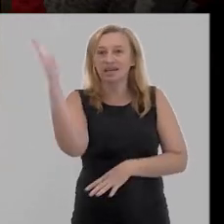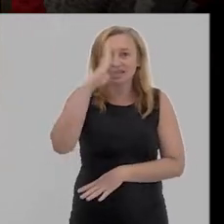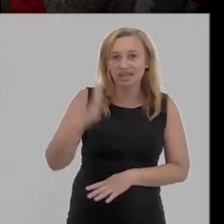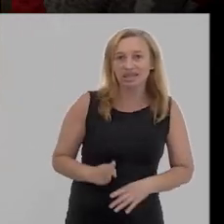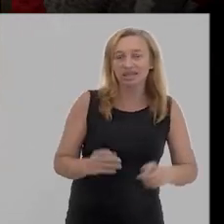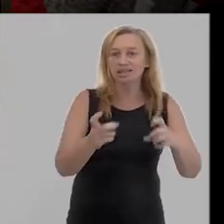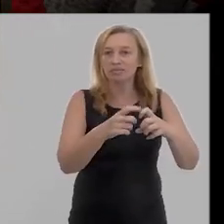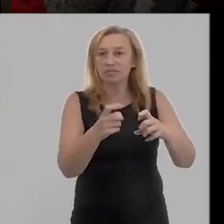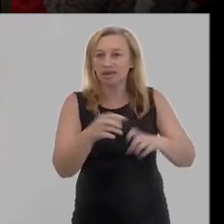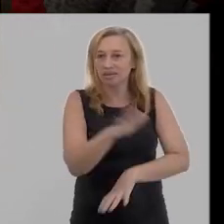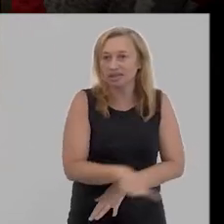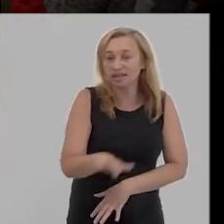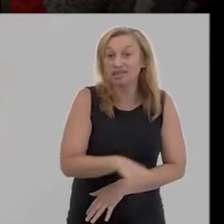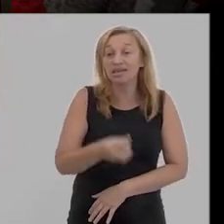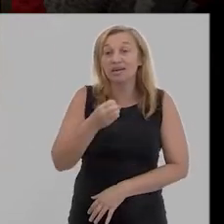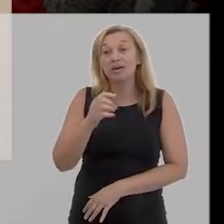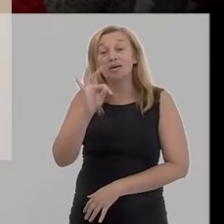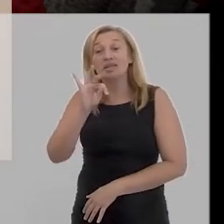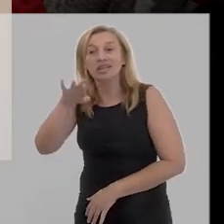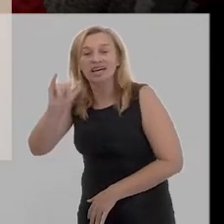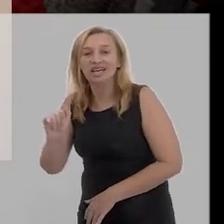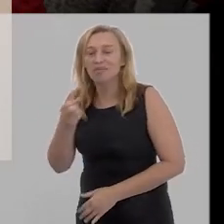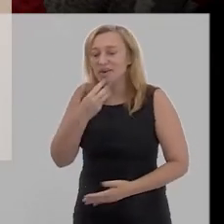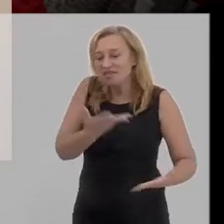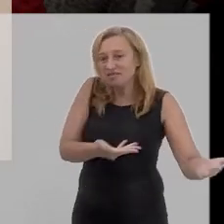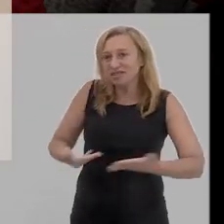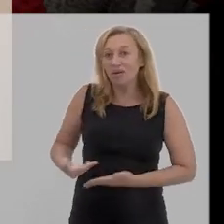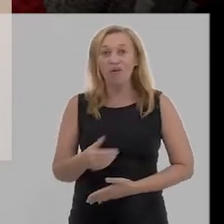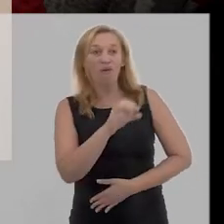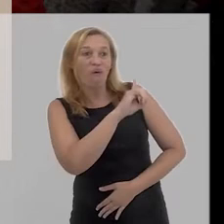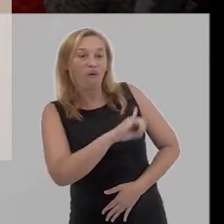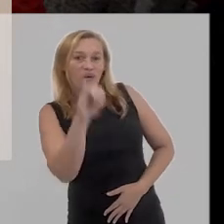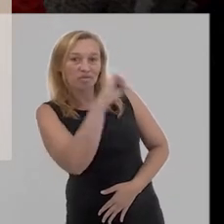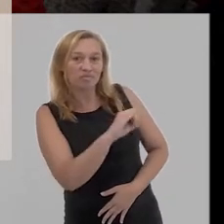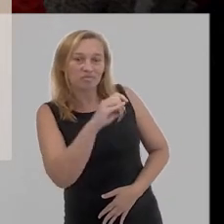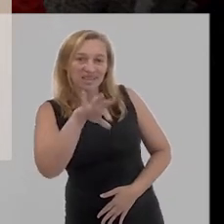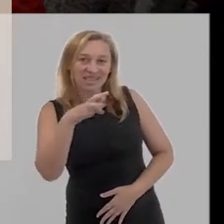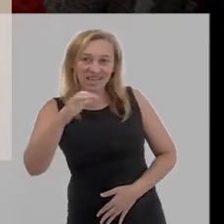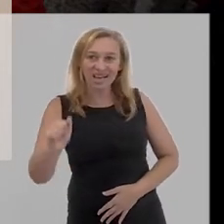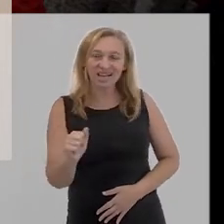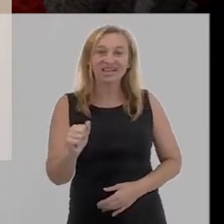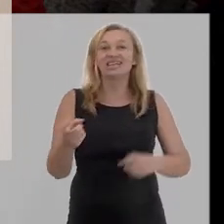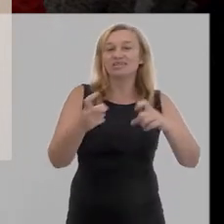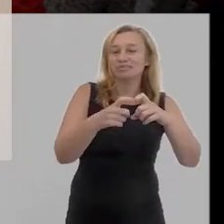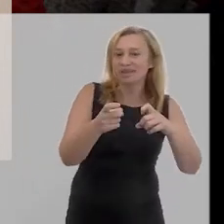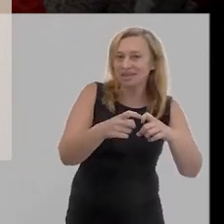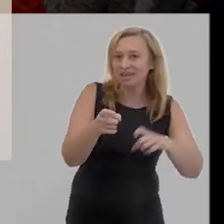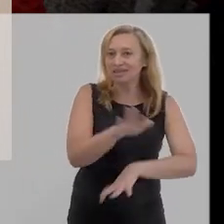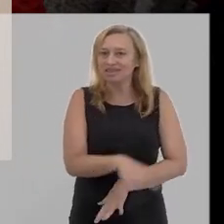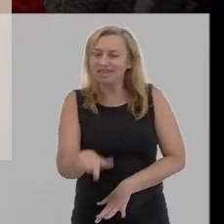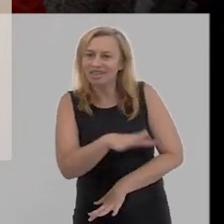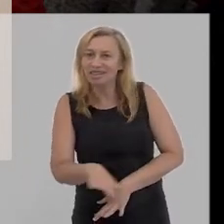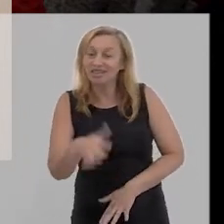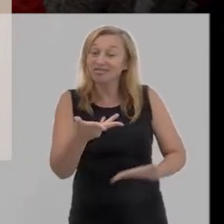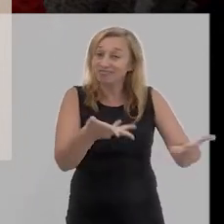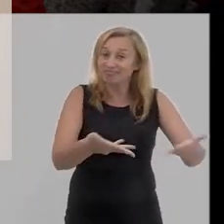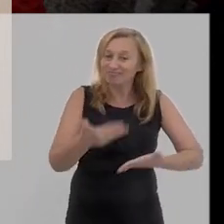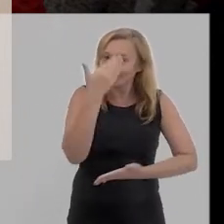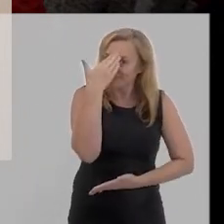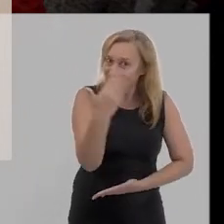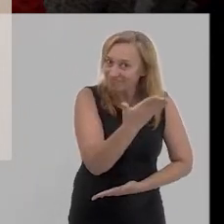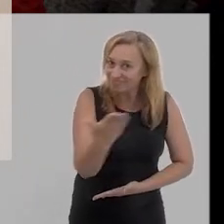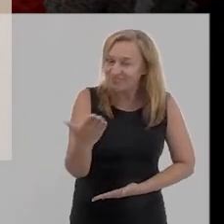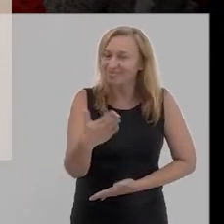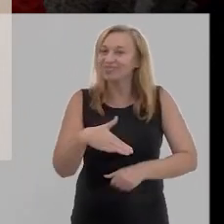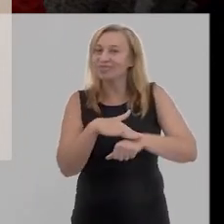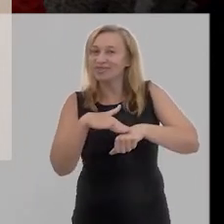Pediatria. Tânia, seja muito bem-vinda. Olá, Marcela. Em nome da Sociedade Brasileira de Pediatria, eu agradeço aí o convite